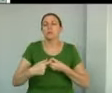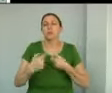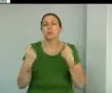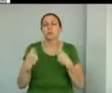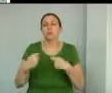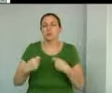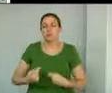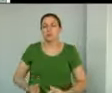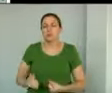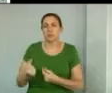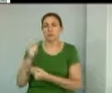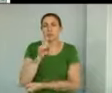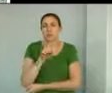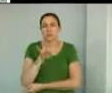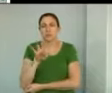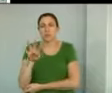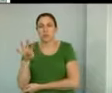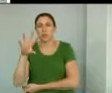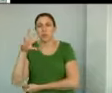que gastar no mínimo